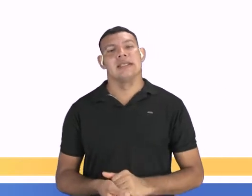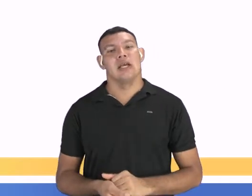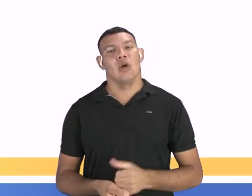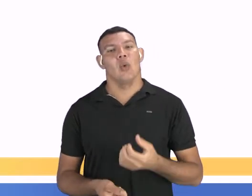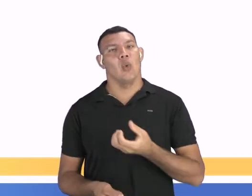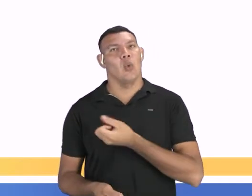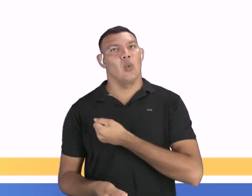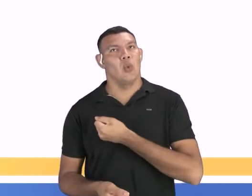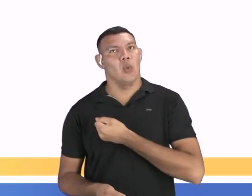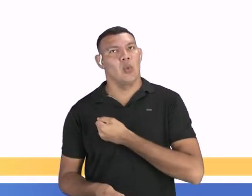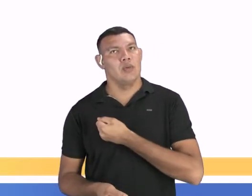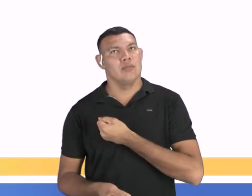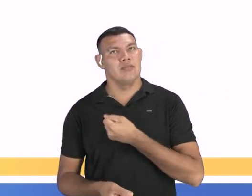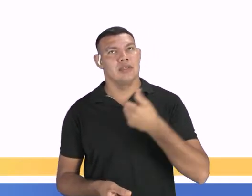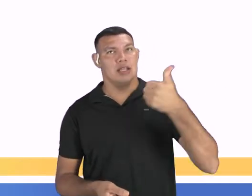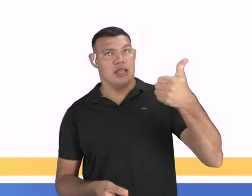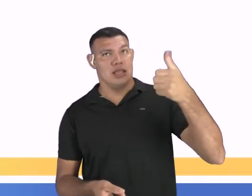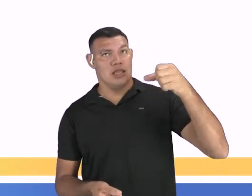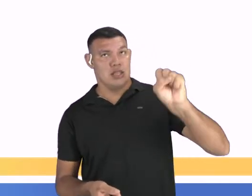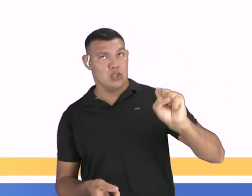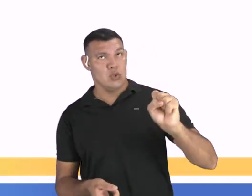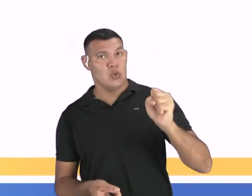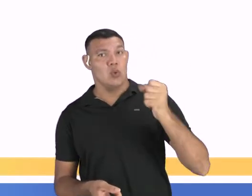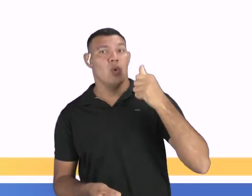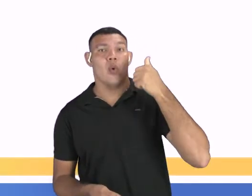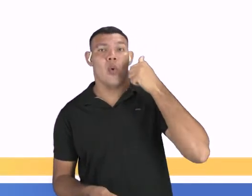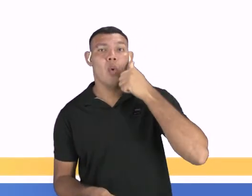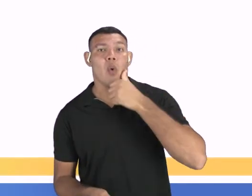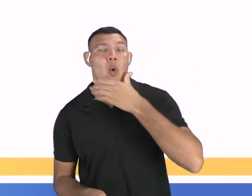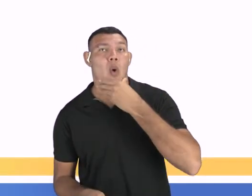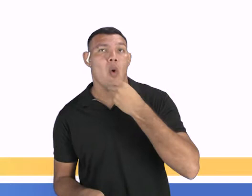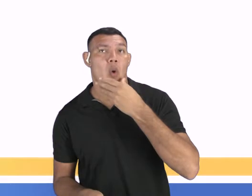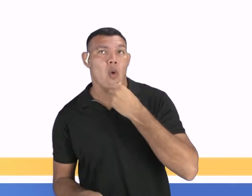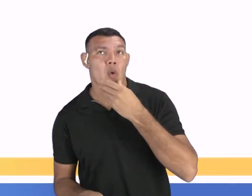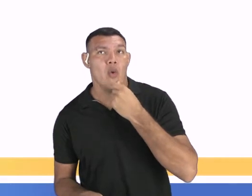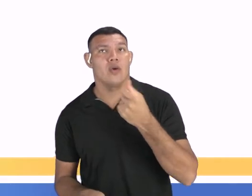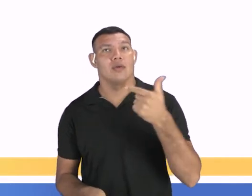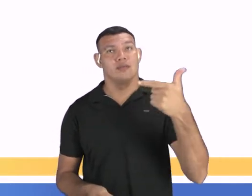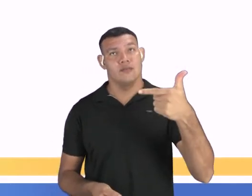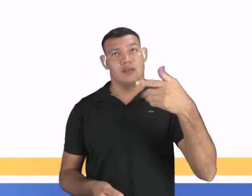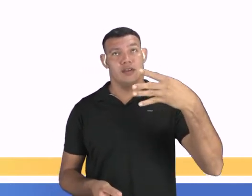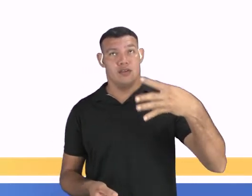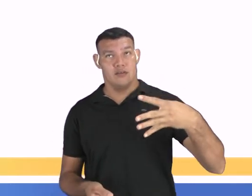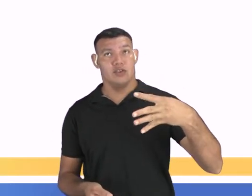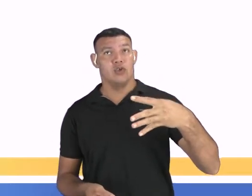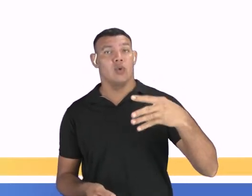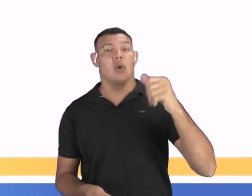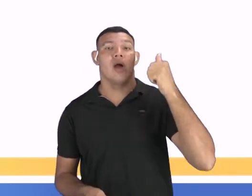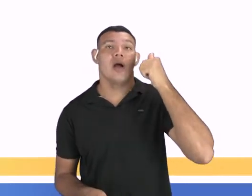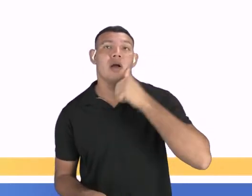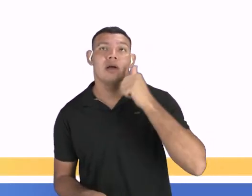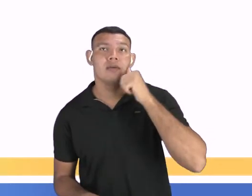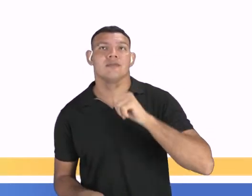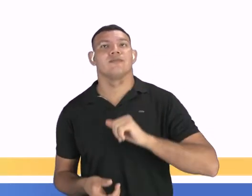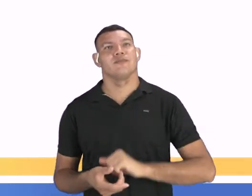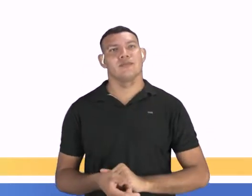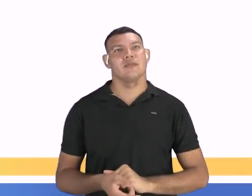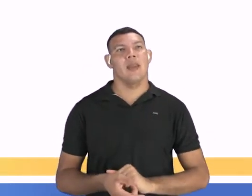pediu que os alunos se dividissem na maior quantidade de alunos por grupo